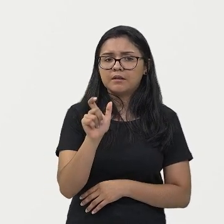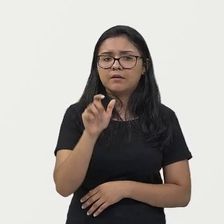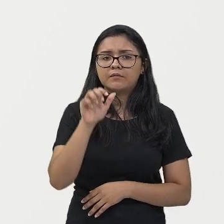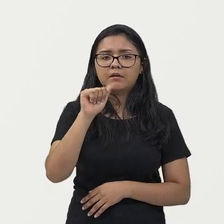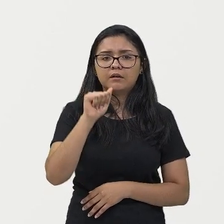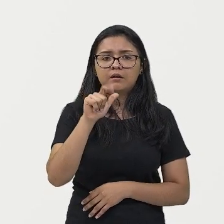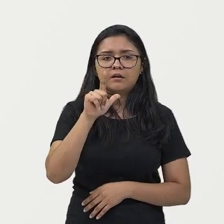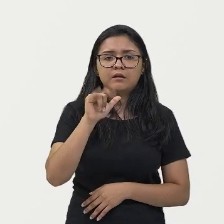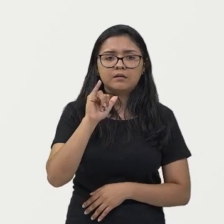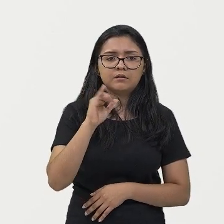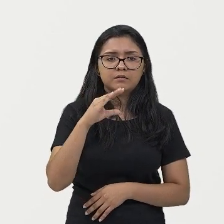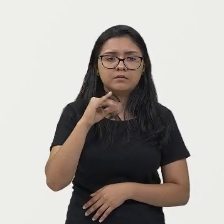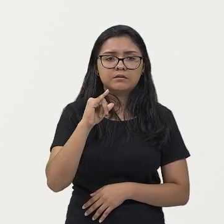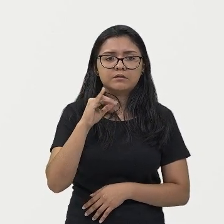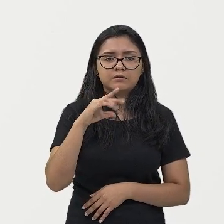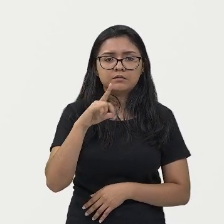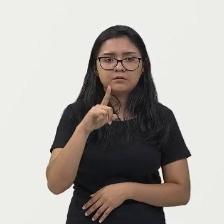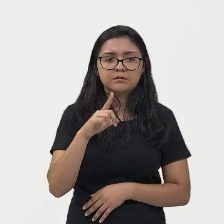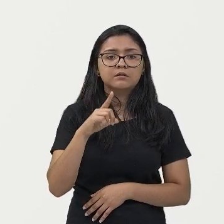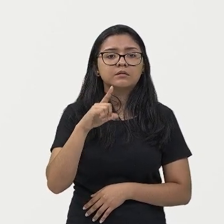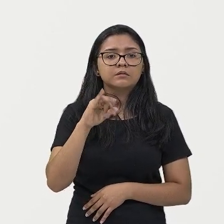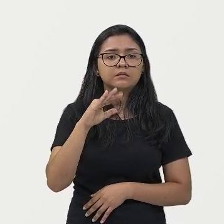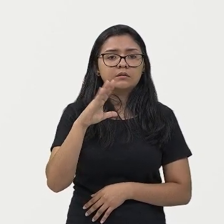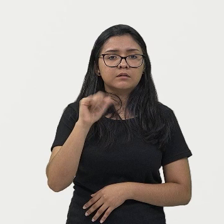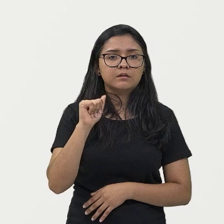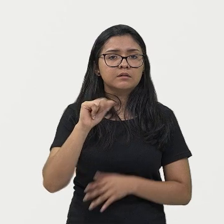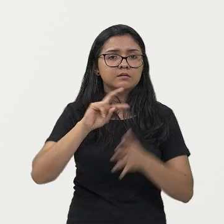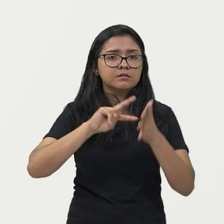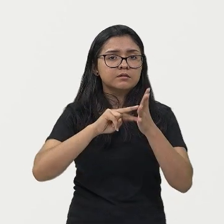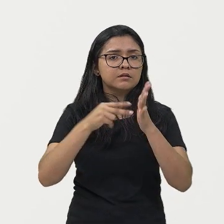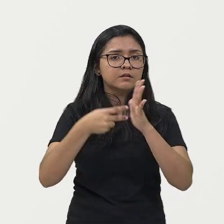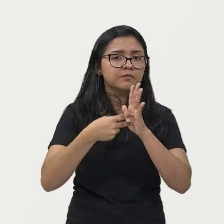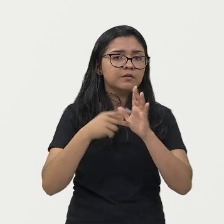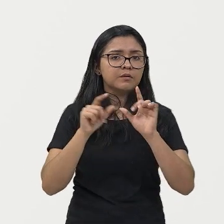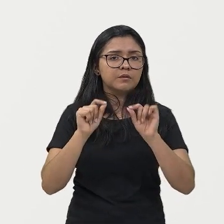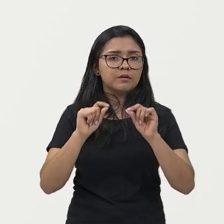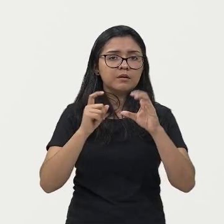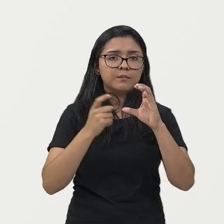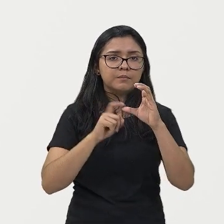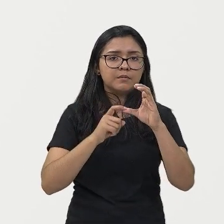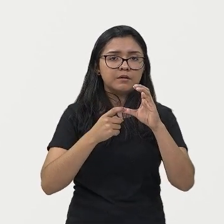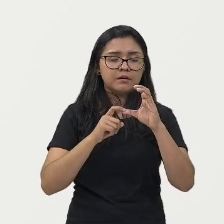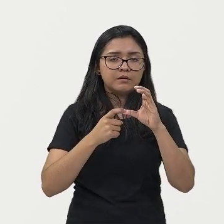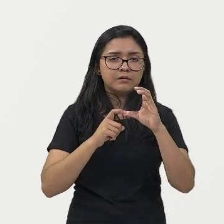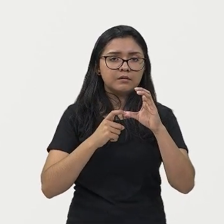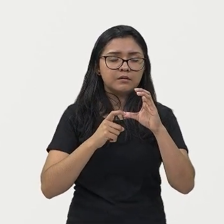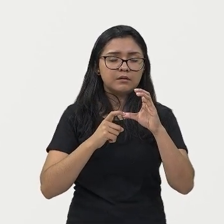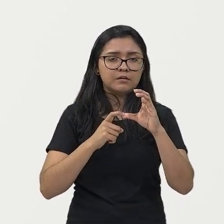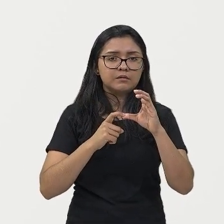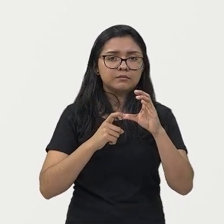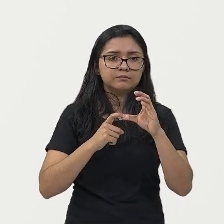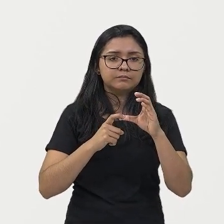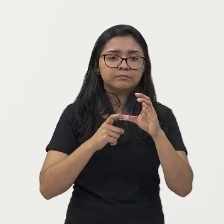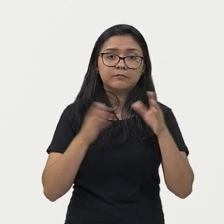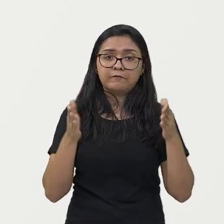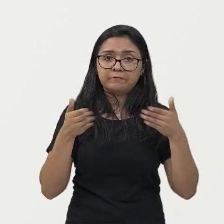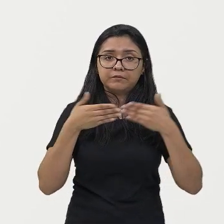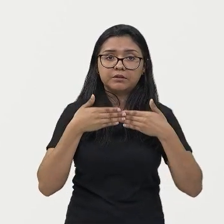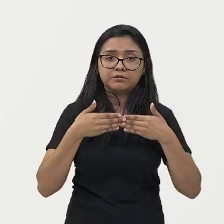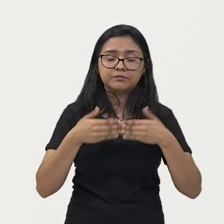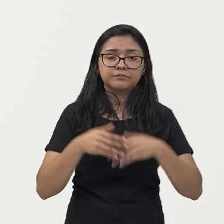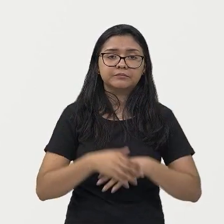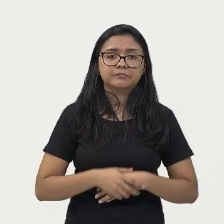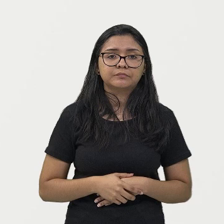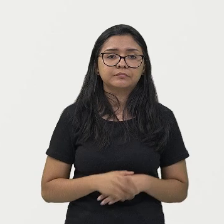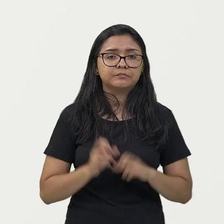se refere a uma cadeia carbônica fechada,